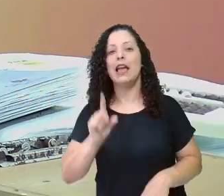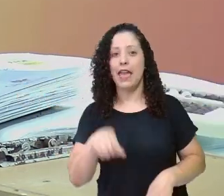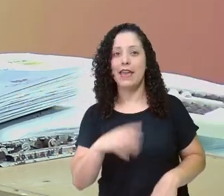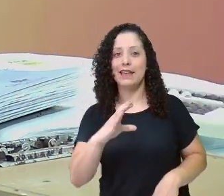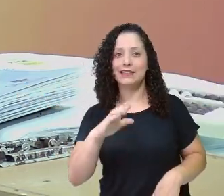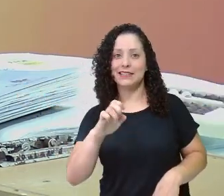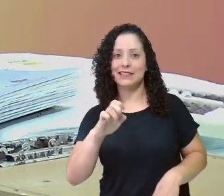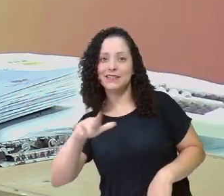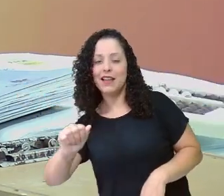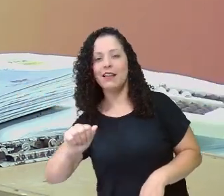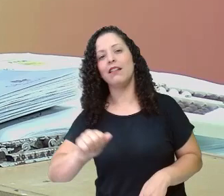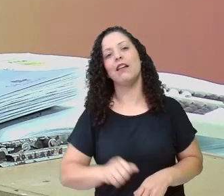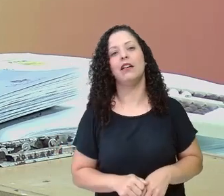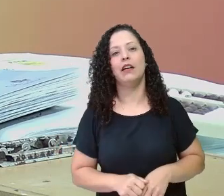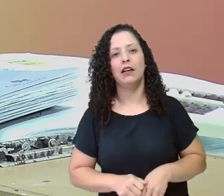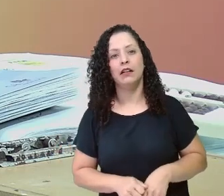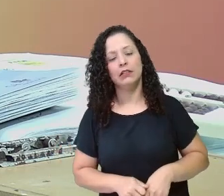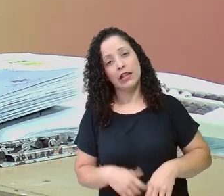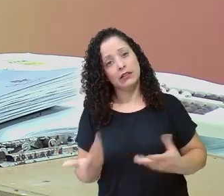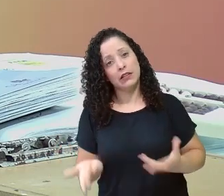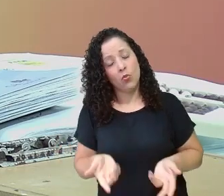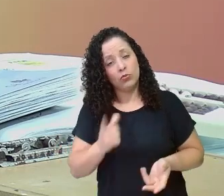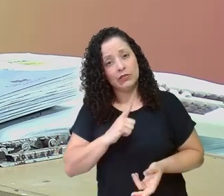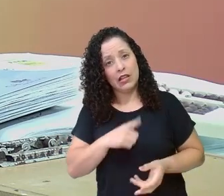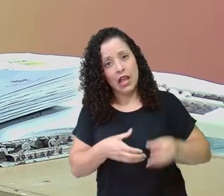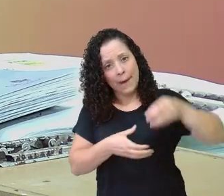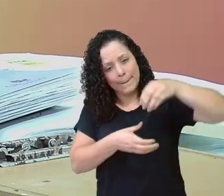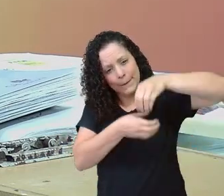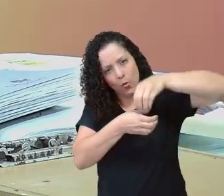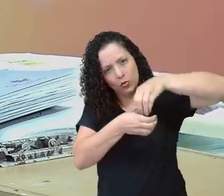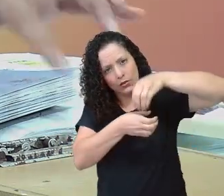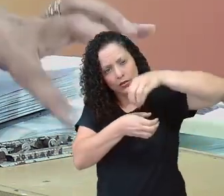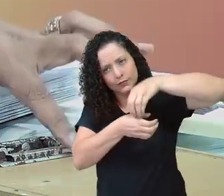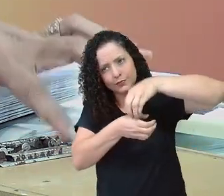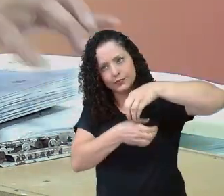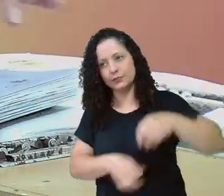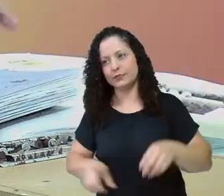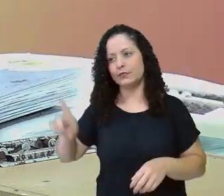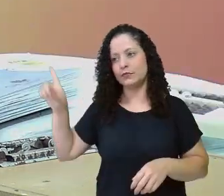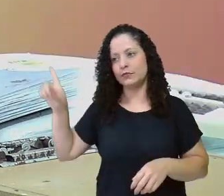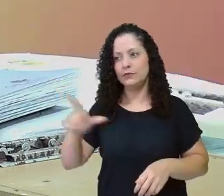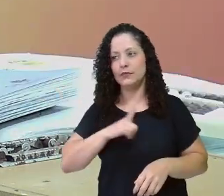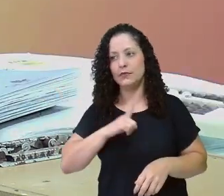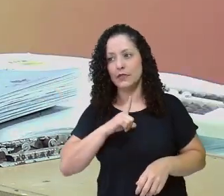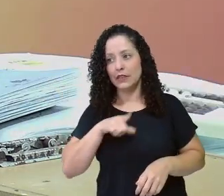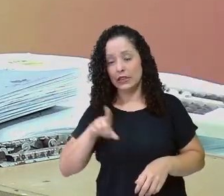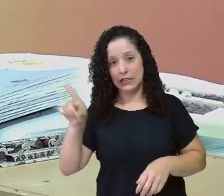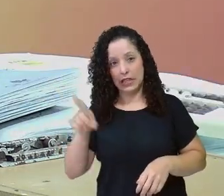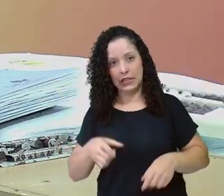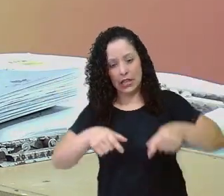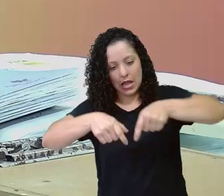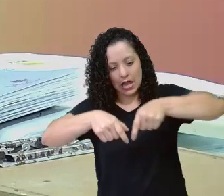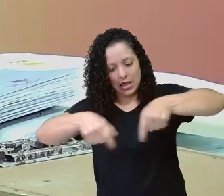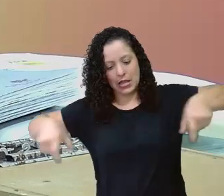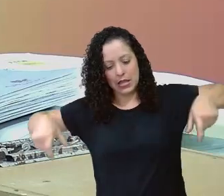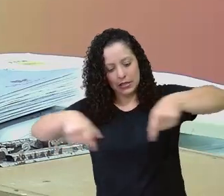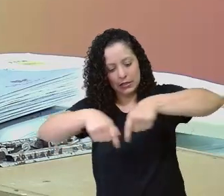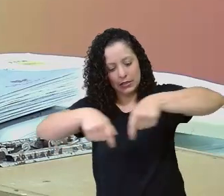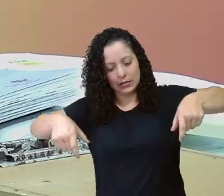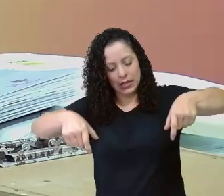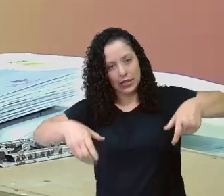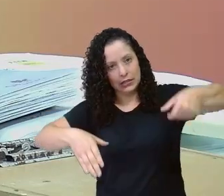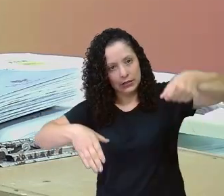do espaço da cela que a gente preenche com a bolinha, no caso, aqui com a reglete, a gente vai fazer a pressão com o